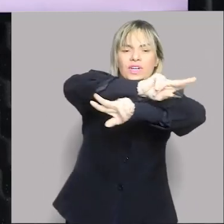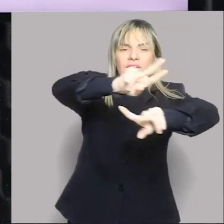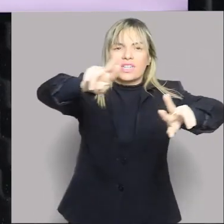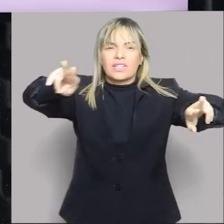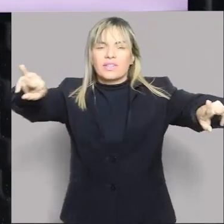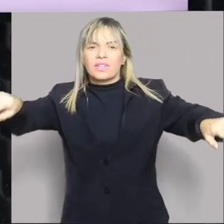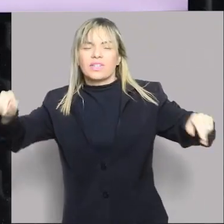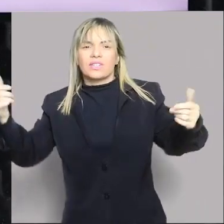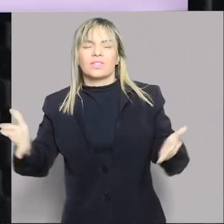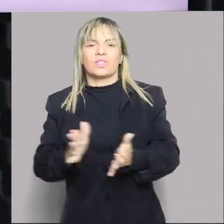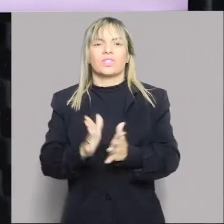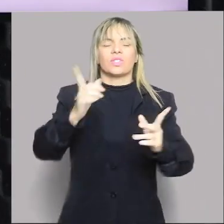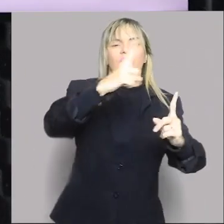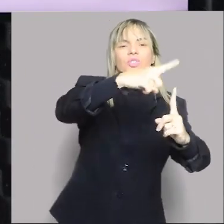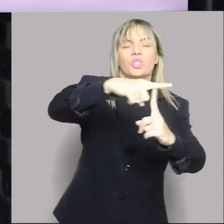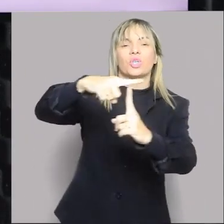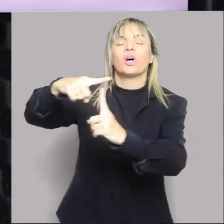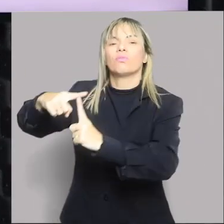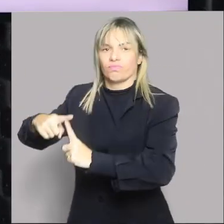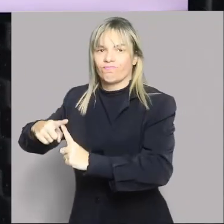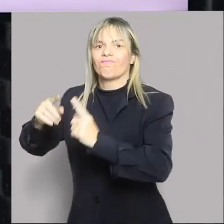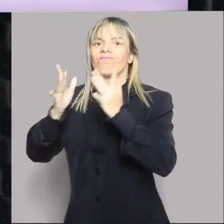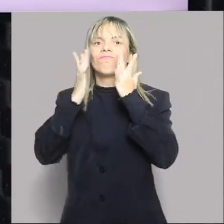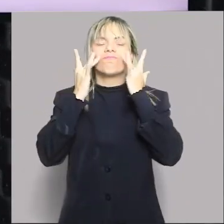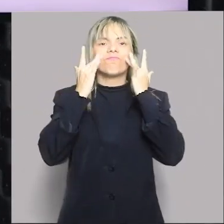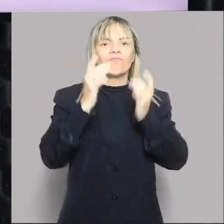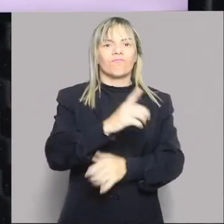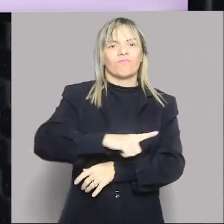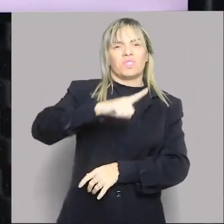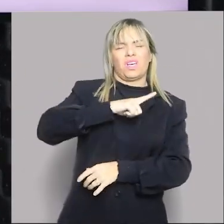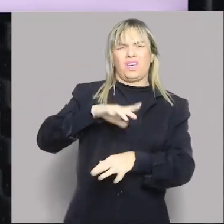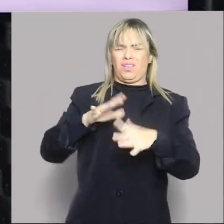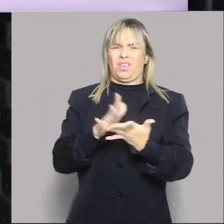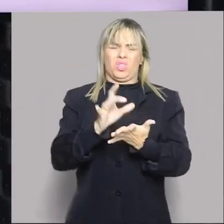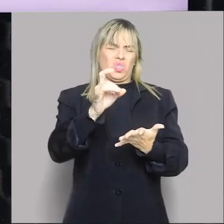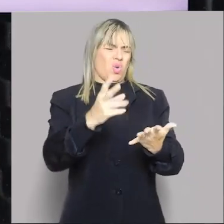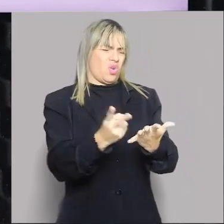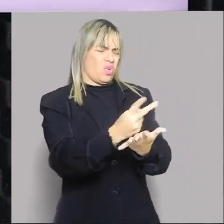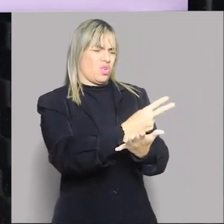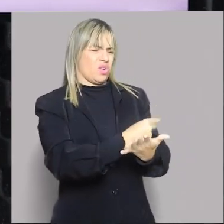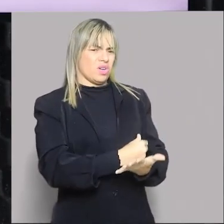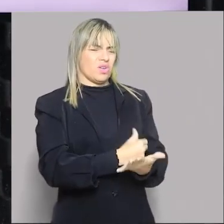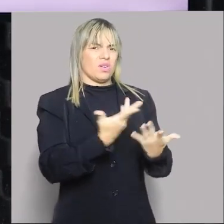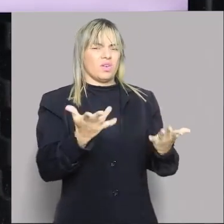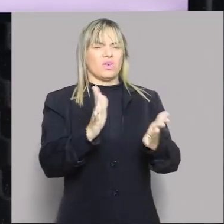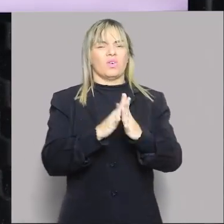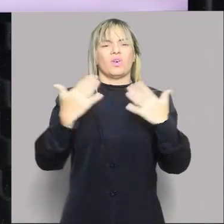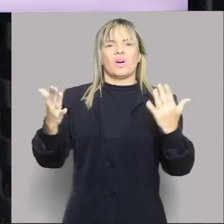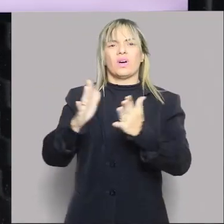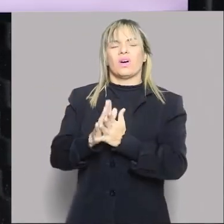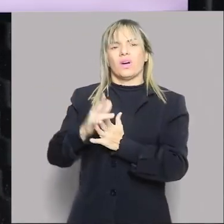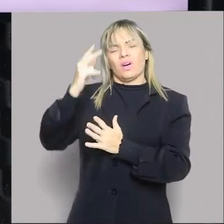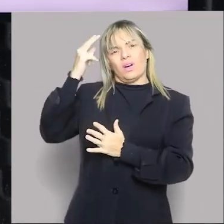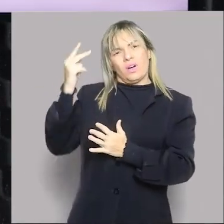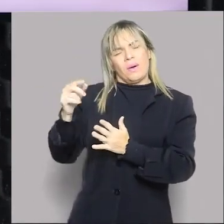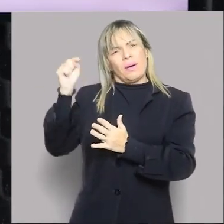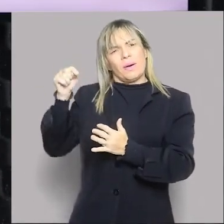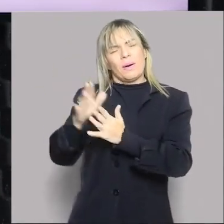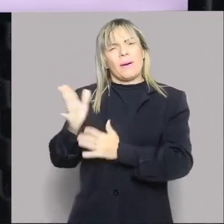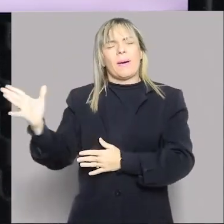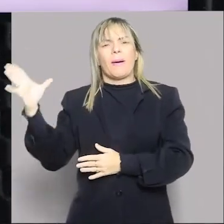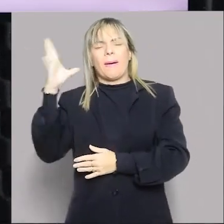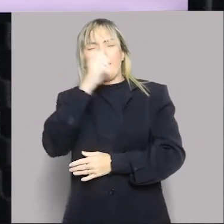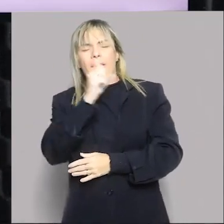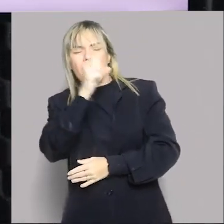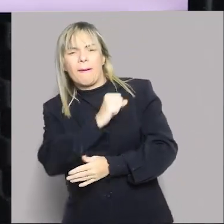variações, das tipologias, dos tipos de arte que existem. É só desenho? A gente vai falar rapidamente sobre um histórico para poder falar das